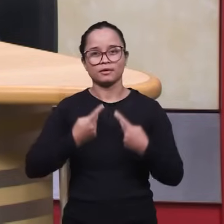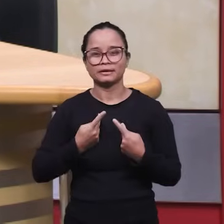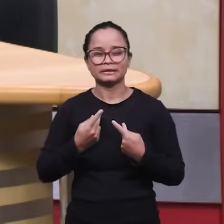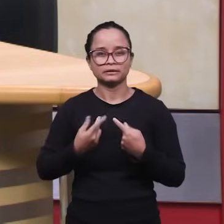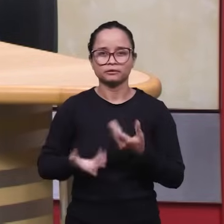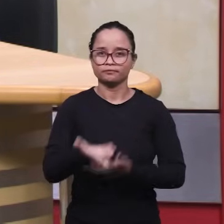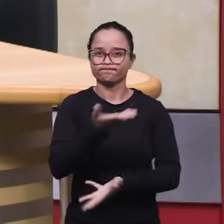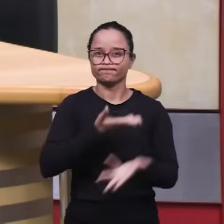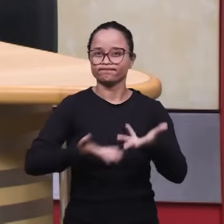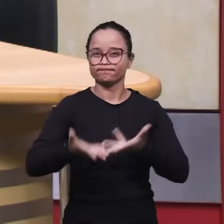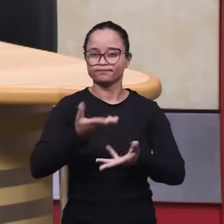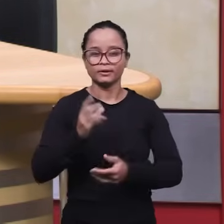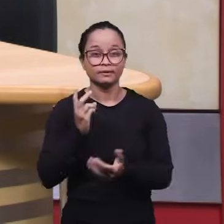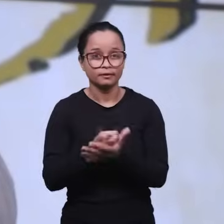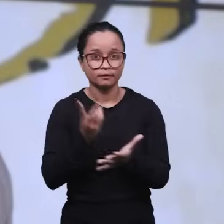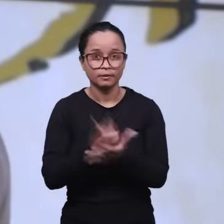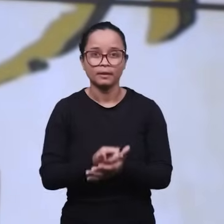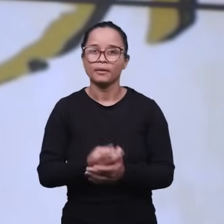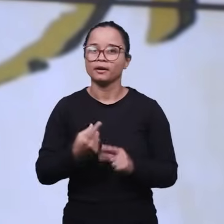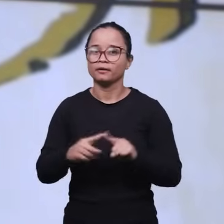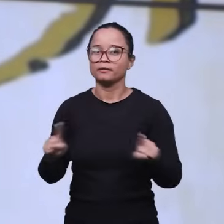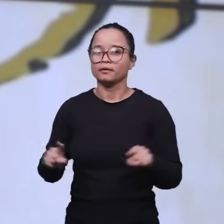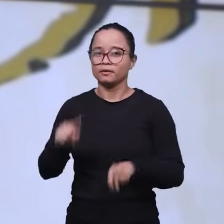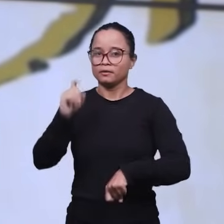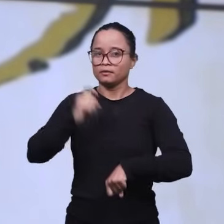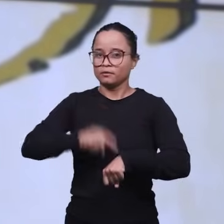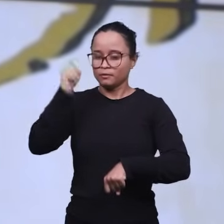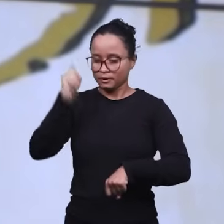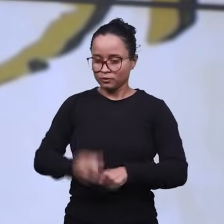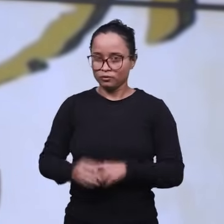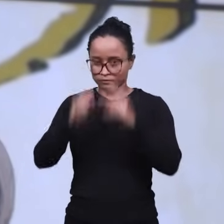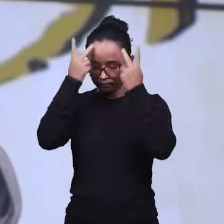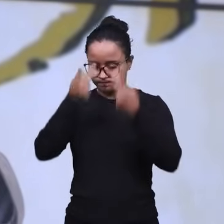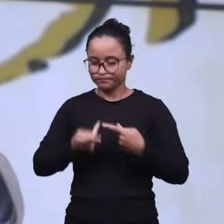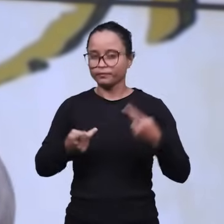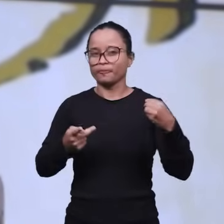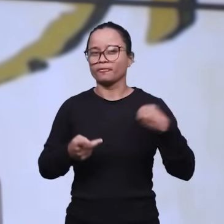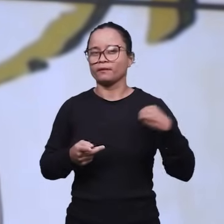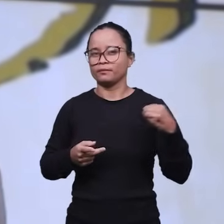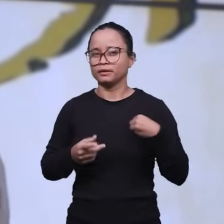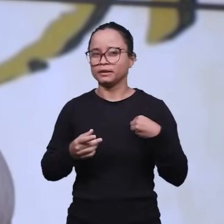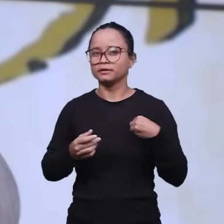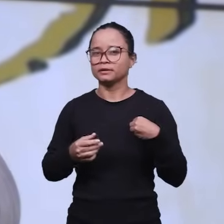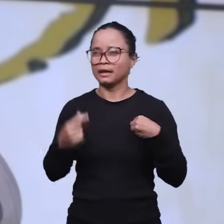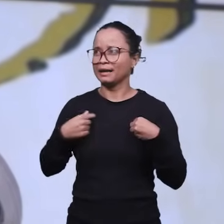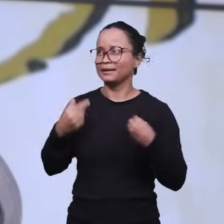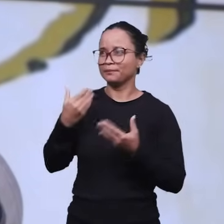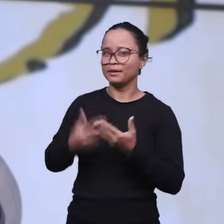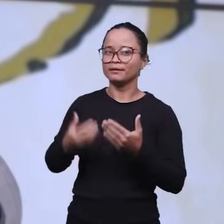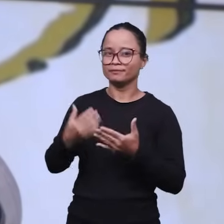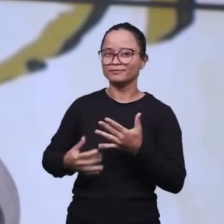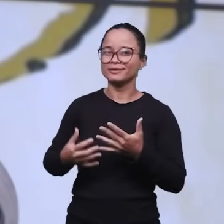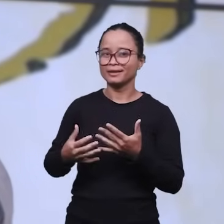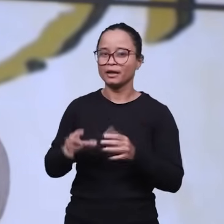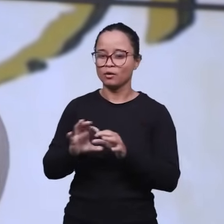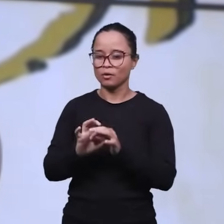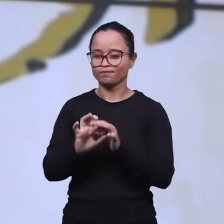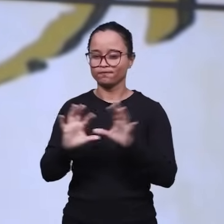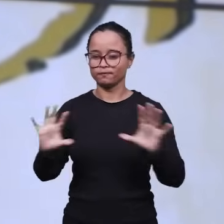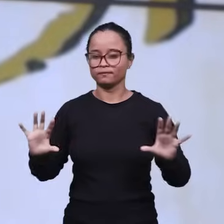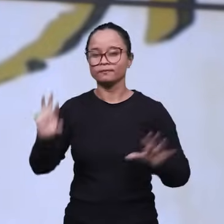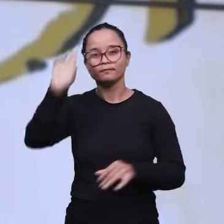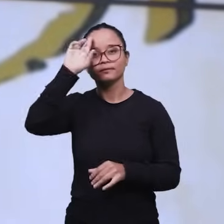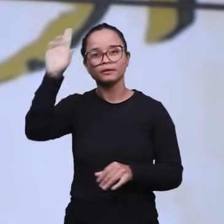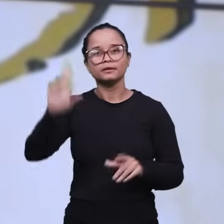quis interagir com o homem. No momento que o homem peca e perde a condição de falar com Deus, da comunhão, do acesso ao Senhor, então ali